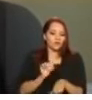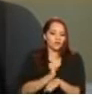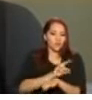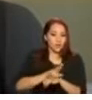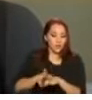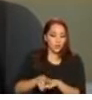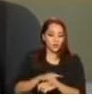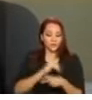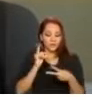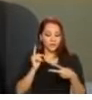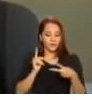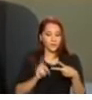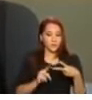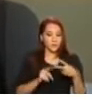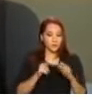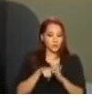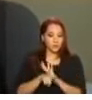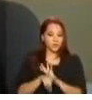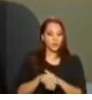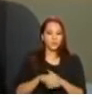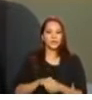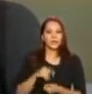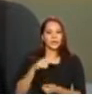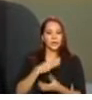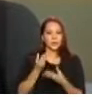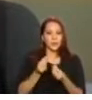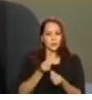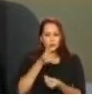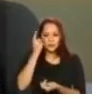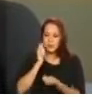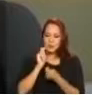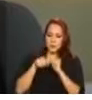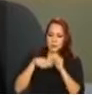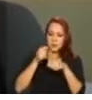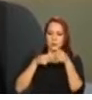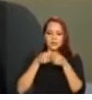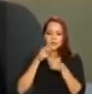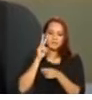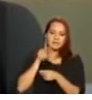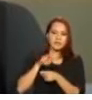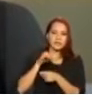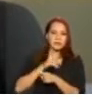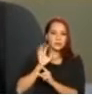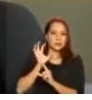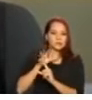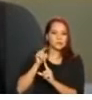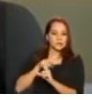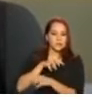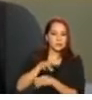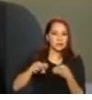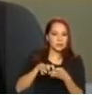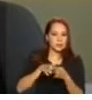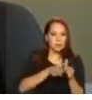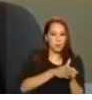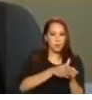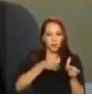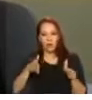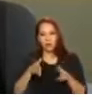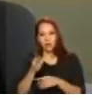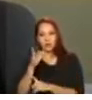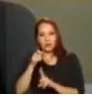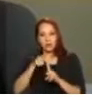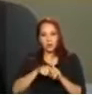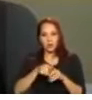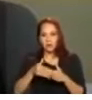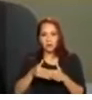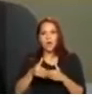E a segunda pergunta, tem muitos economistas prevendo que os efeitos dessa crise podem durar mais que 3 meses,